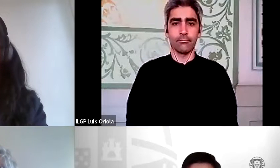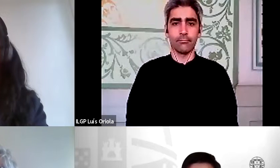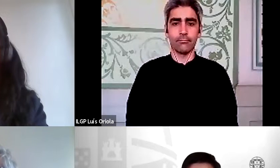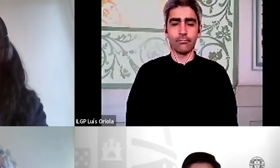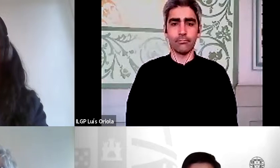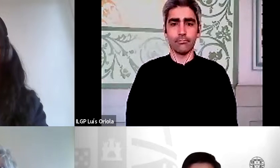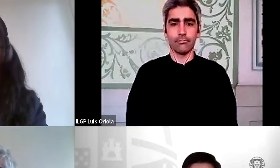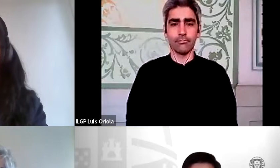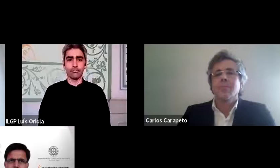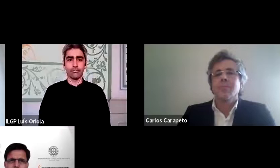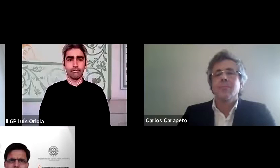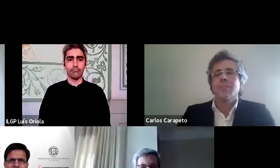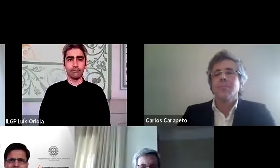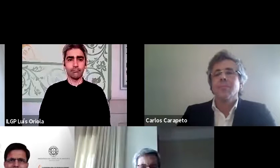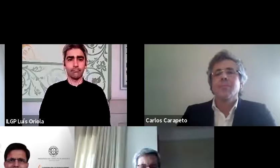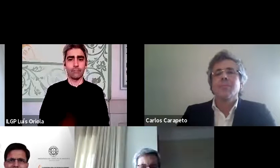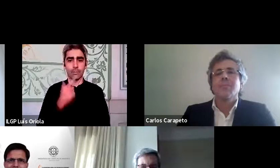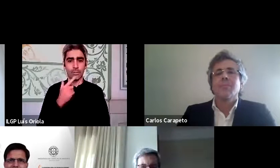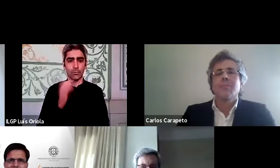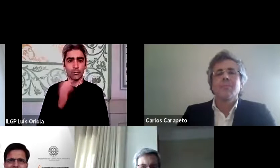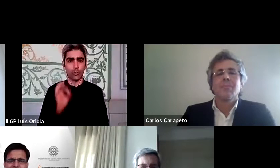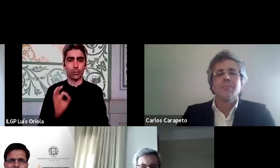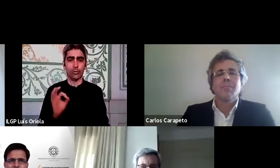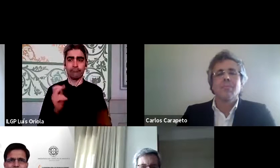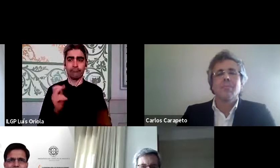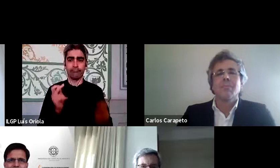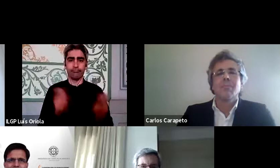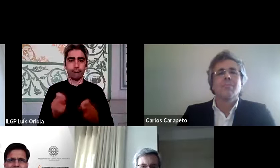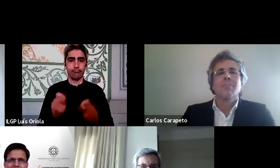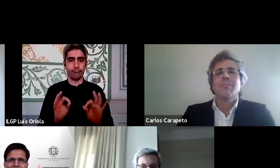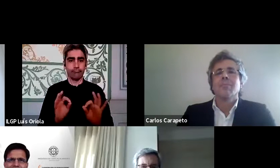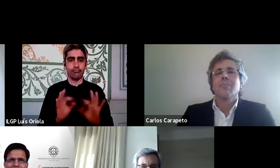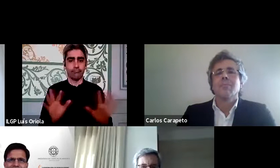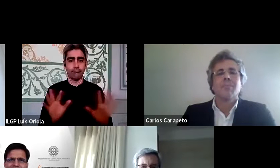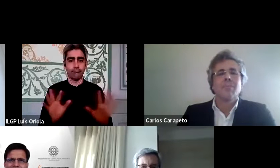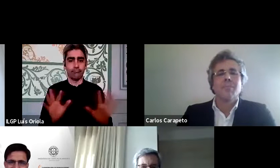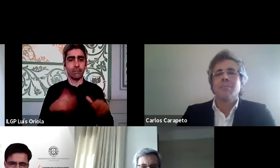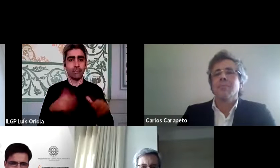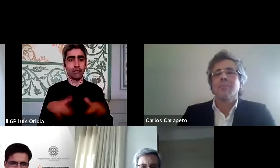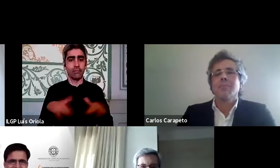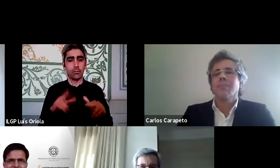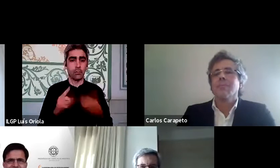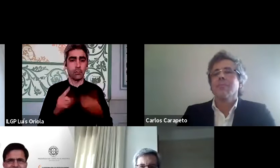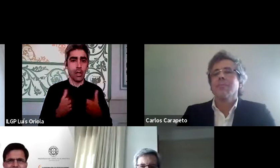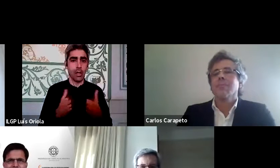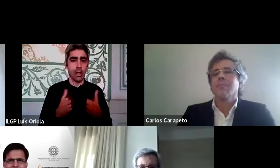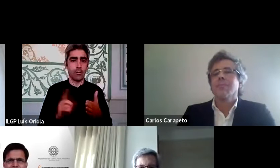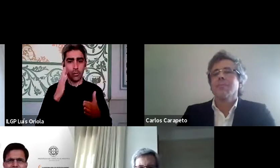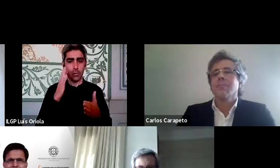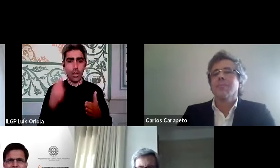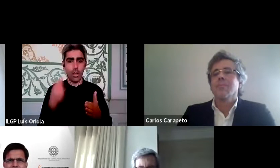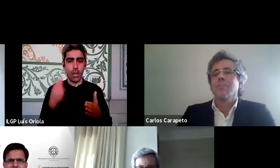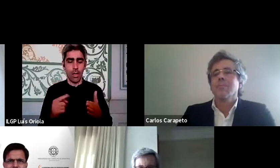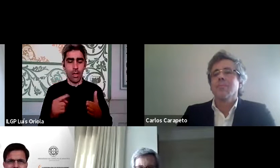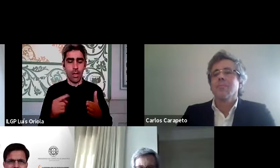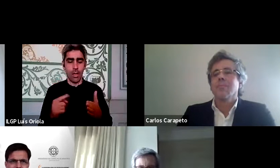Bom, já percebi. Já temos, sim. Já está. Estou já. Agora vídeo, não sei porquê que não há, mas enfim, eu estou